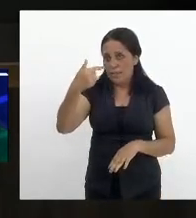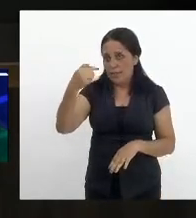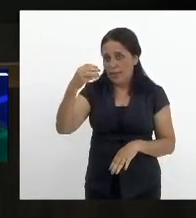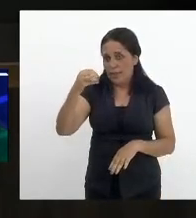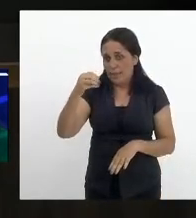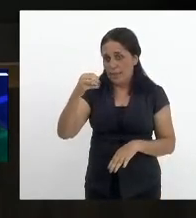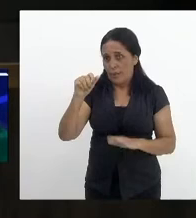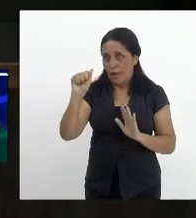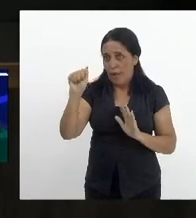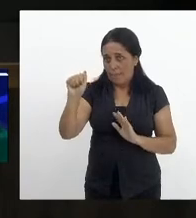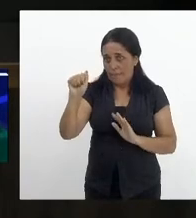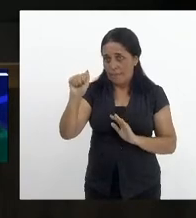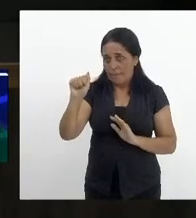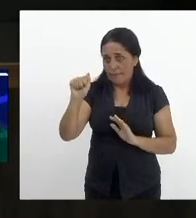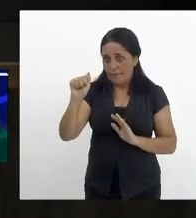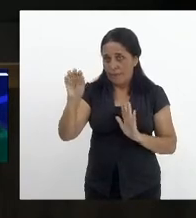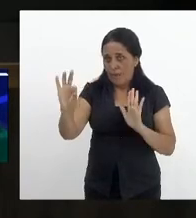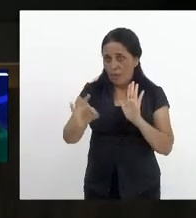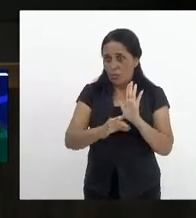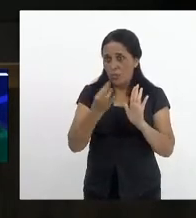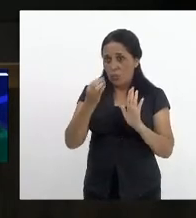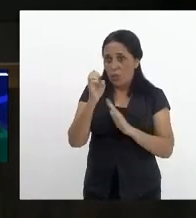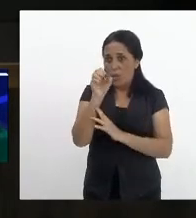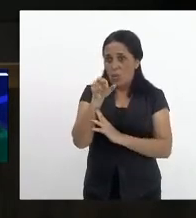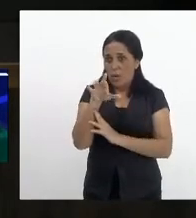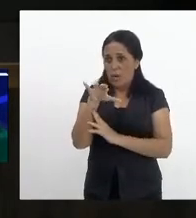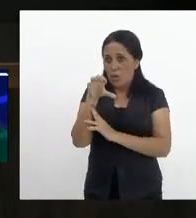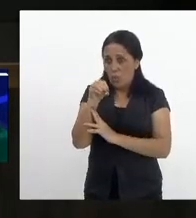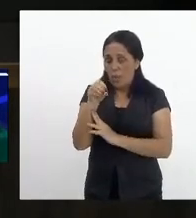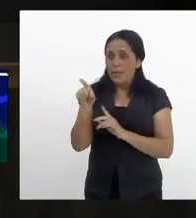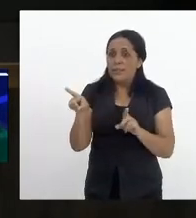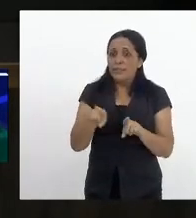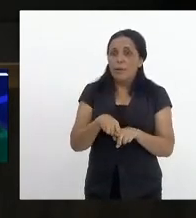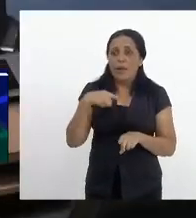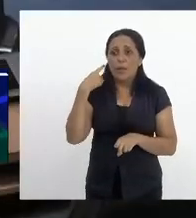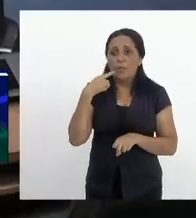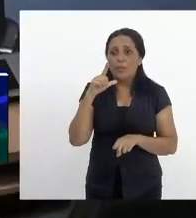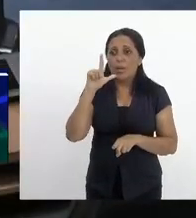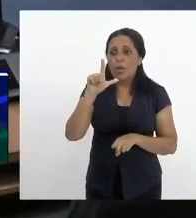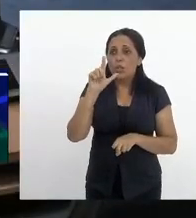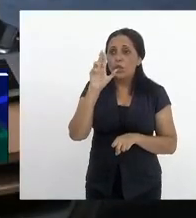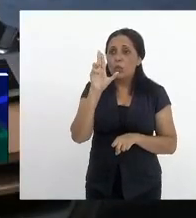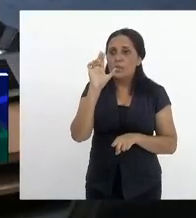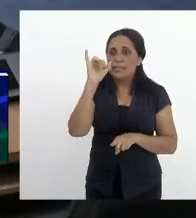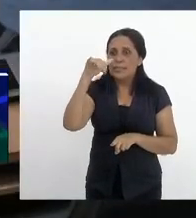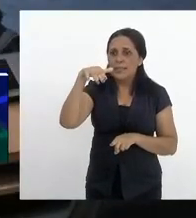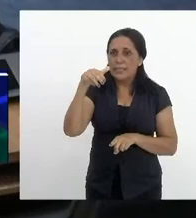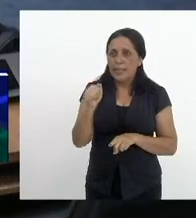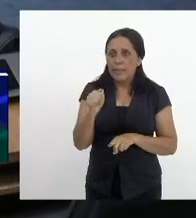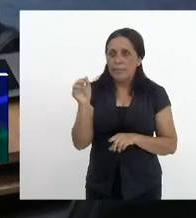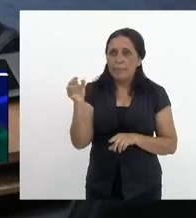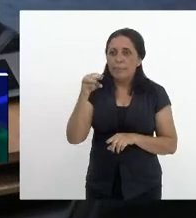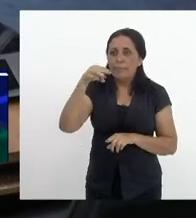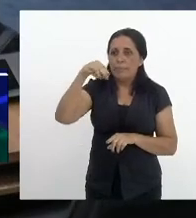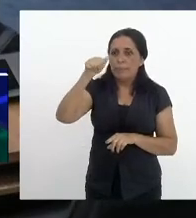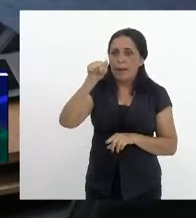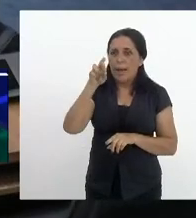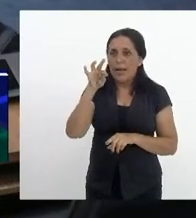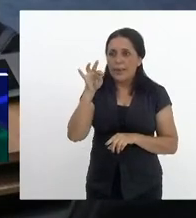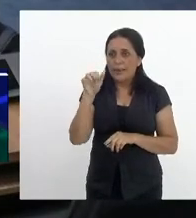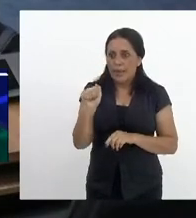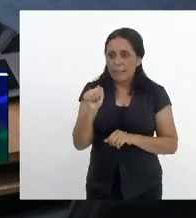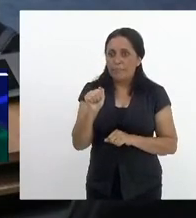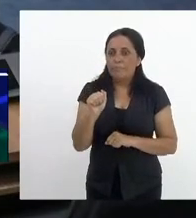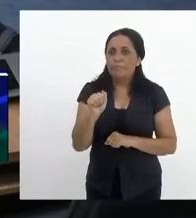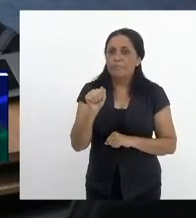coautoria. Então, deputada Lucinha. Deputada Lucinha. Marta Rocha. Marta Rocha.